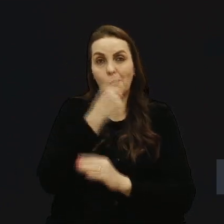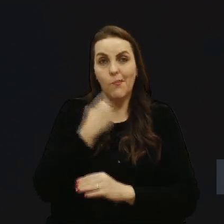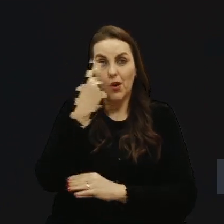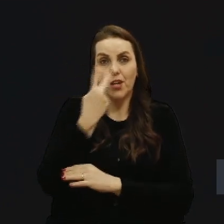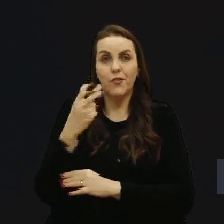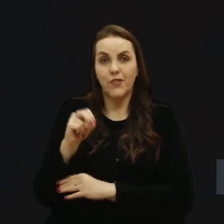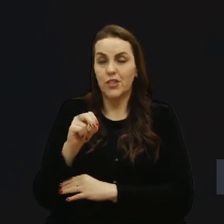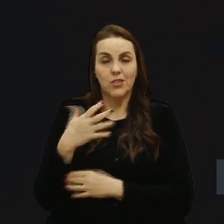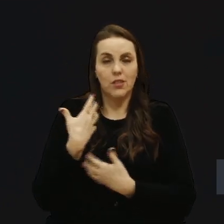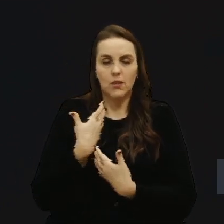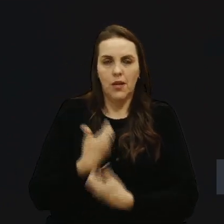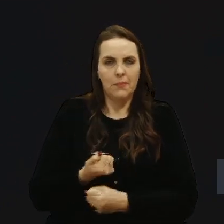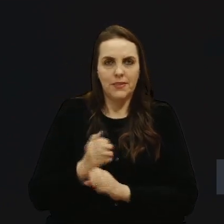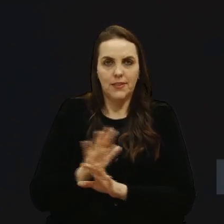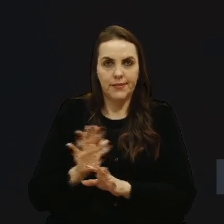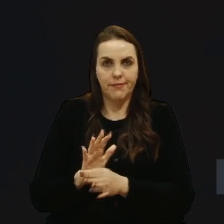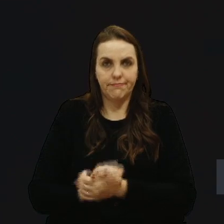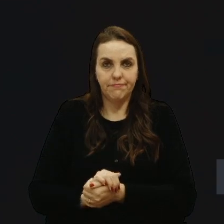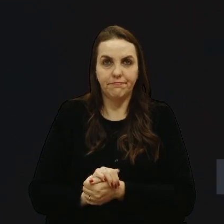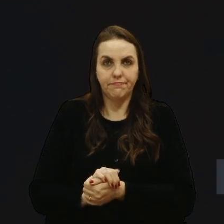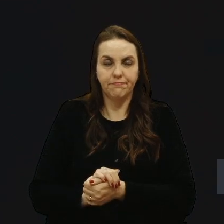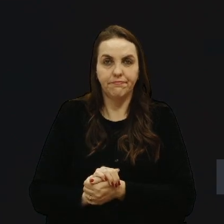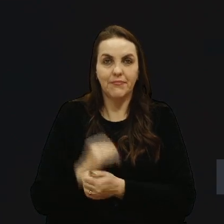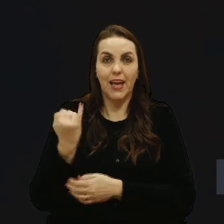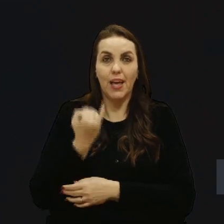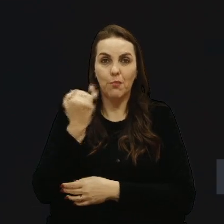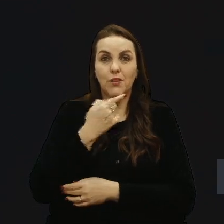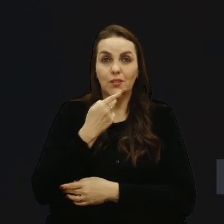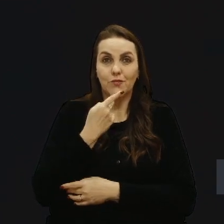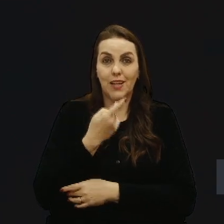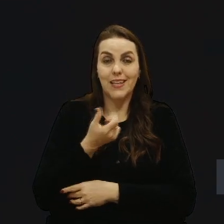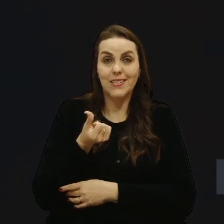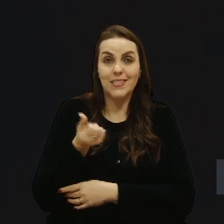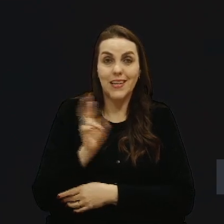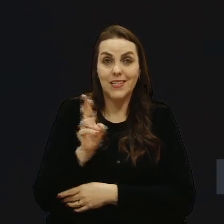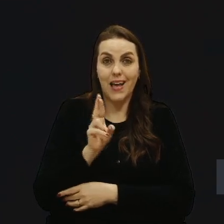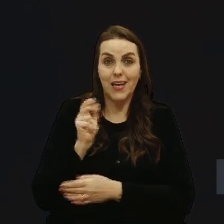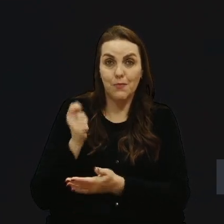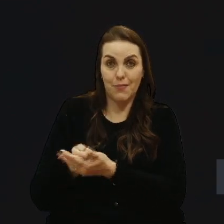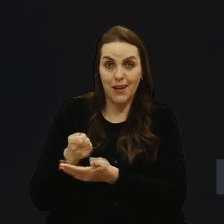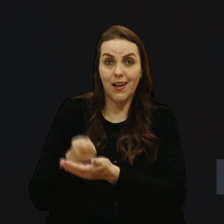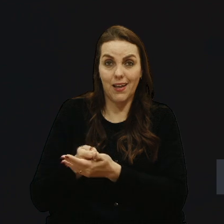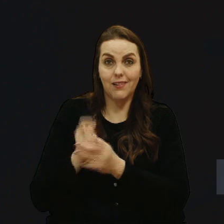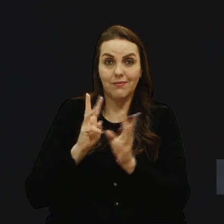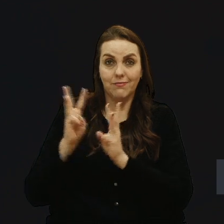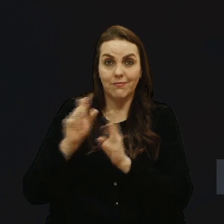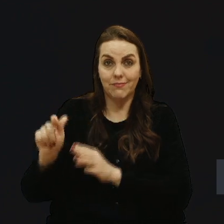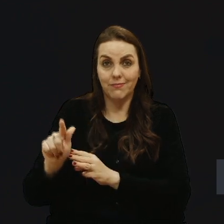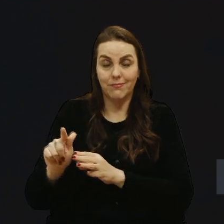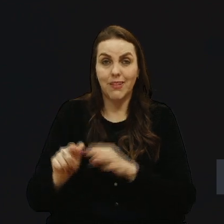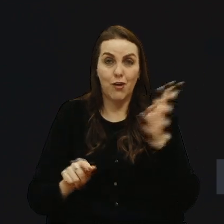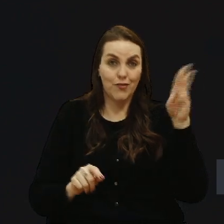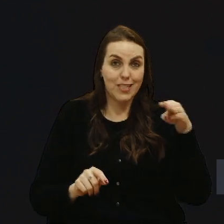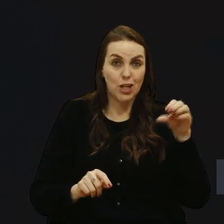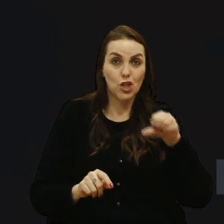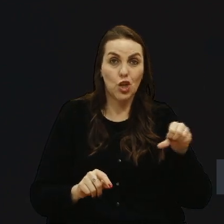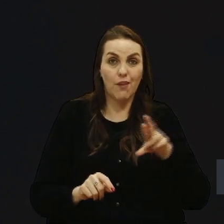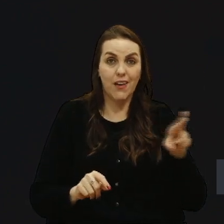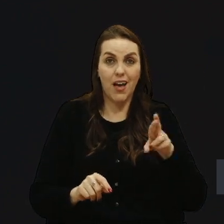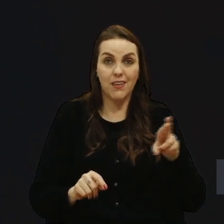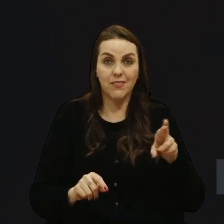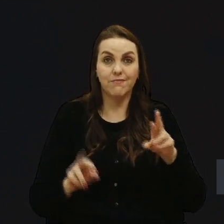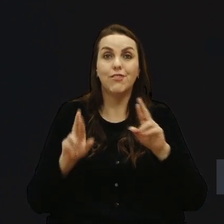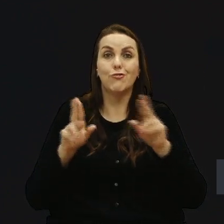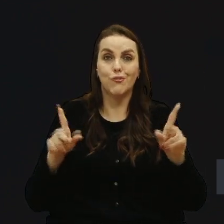inadmissível. É dureza. E uma última questão importante falar, o Azulzinho é R$6 a tarifa, o Visatão R$9. Então mais uma diferença